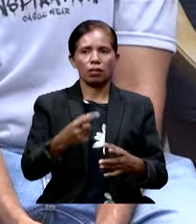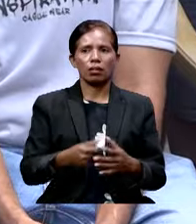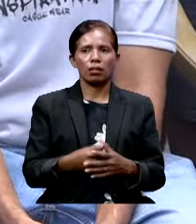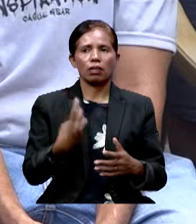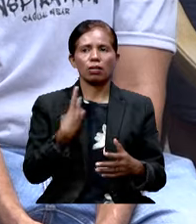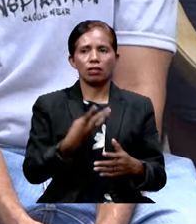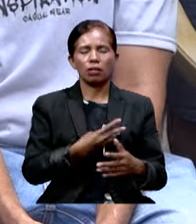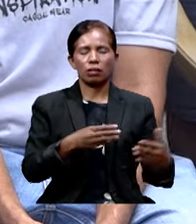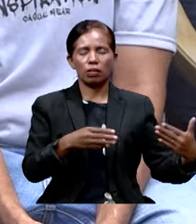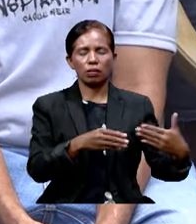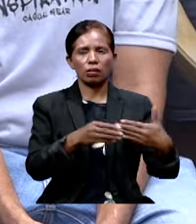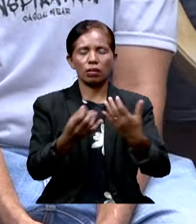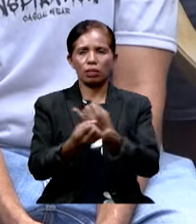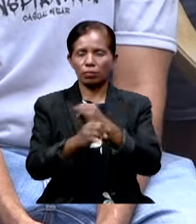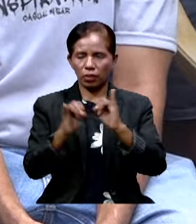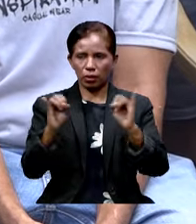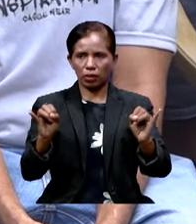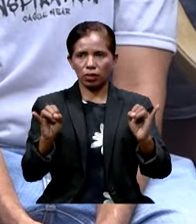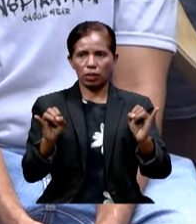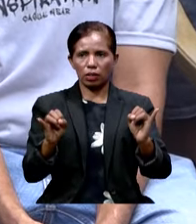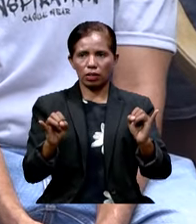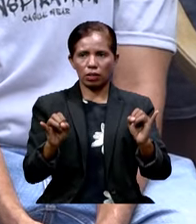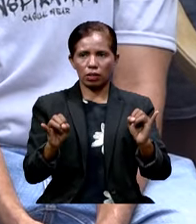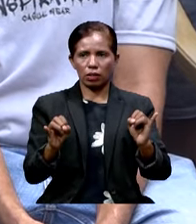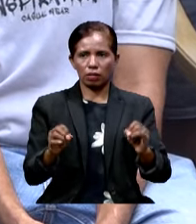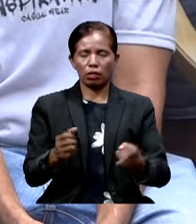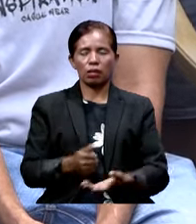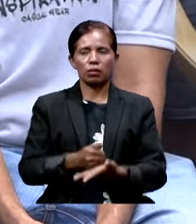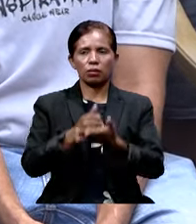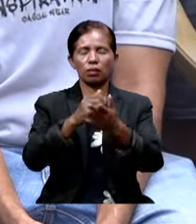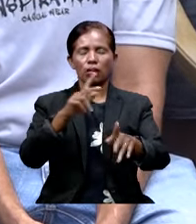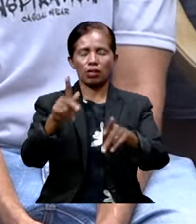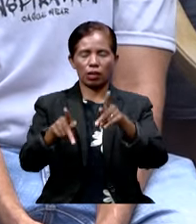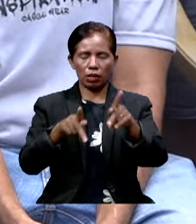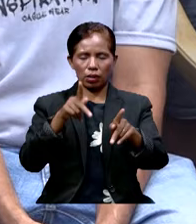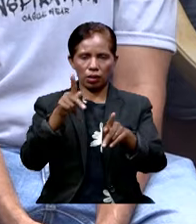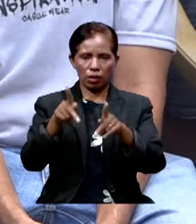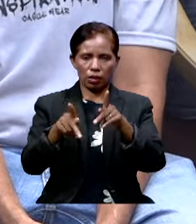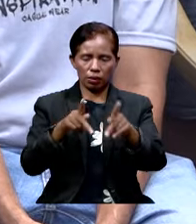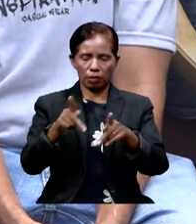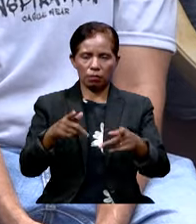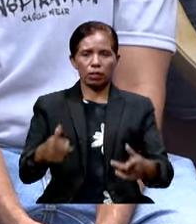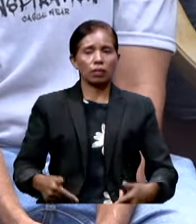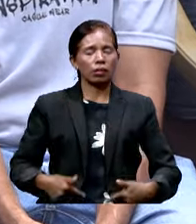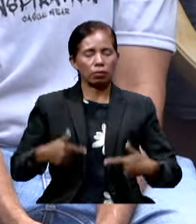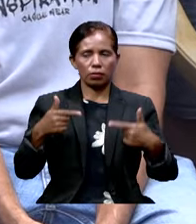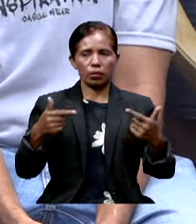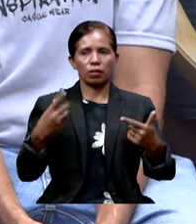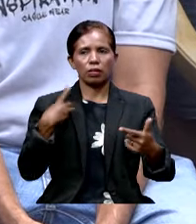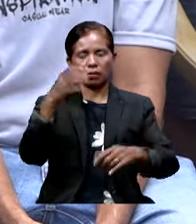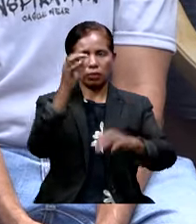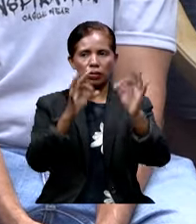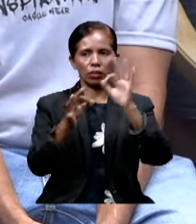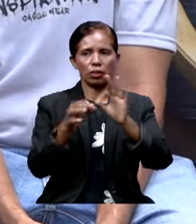kita ba uku a atu reduzir a pobreza elevar a vida do povo. Ami fieri nema